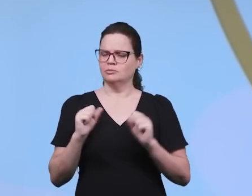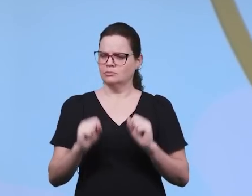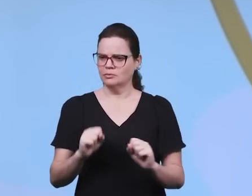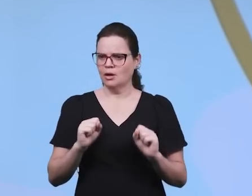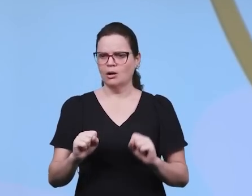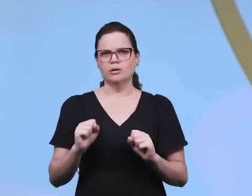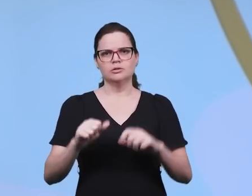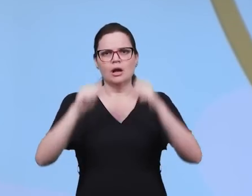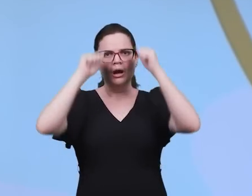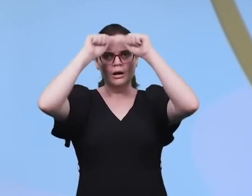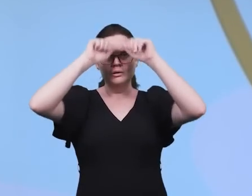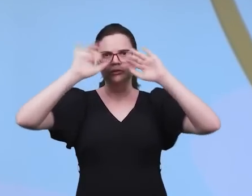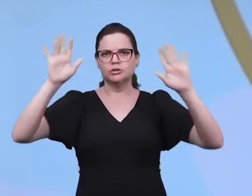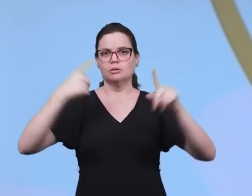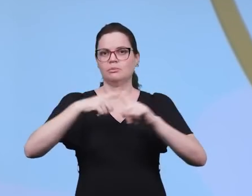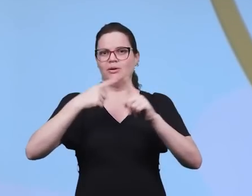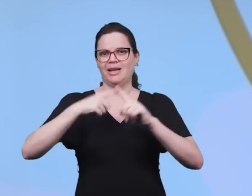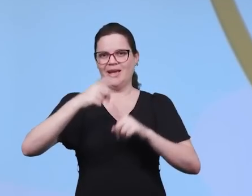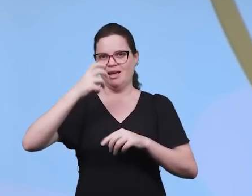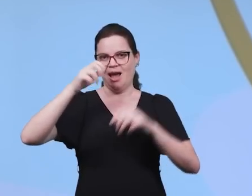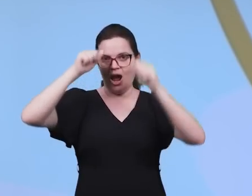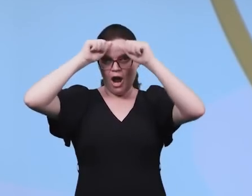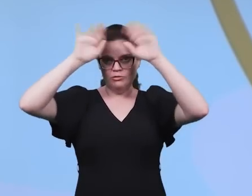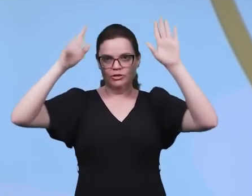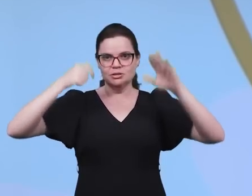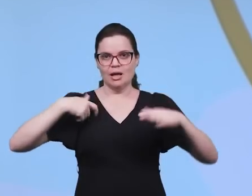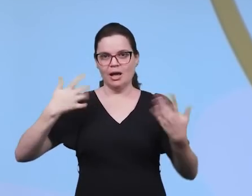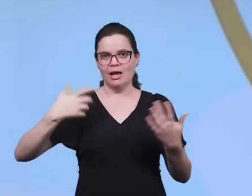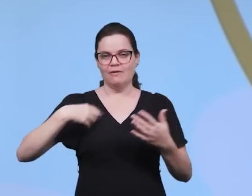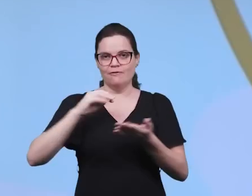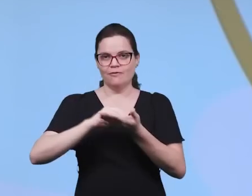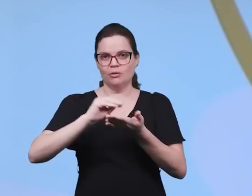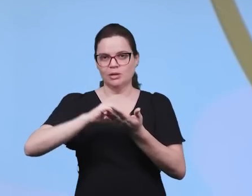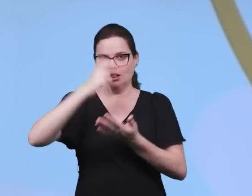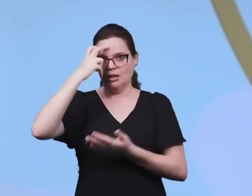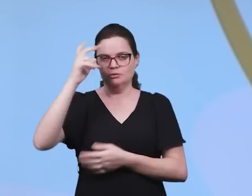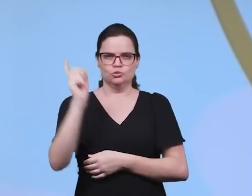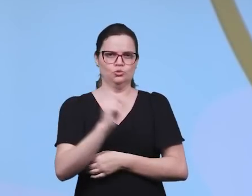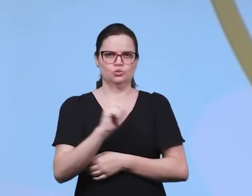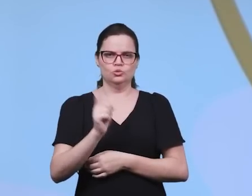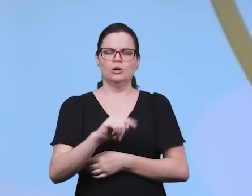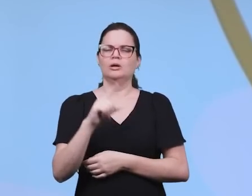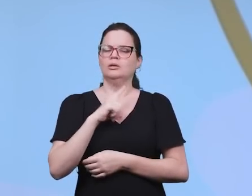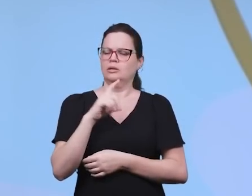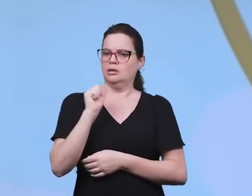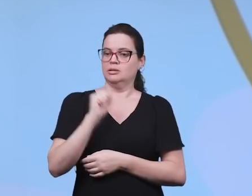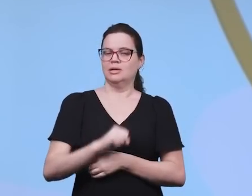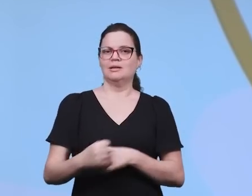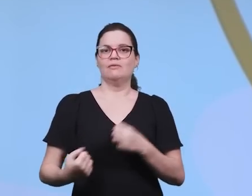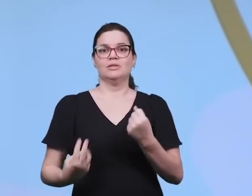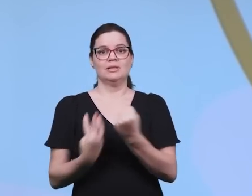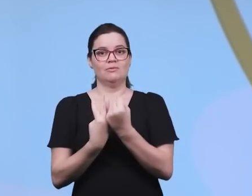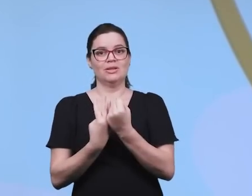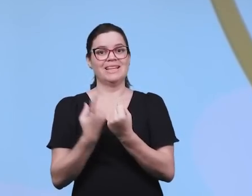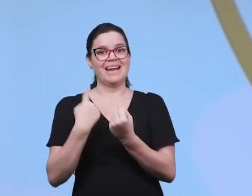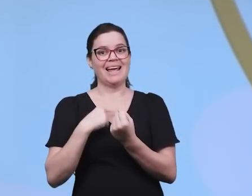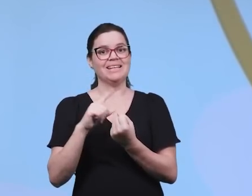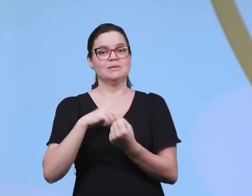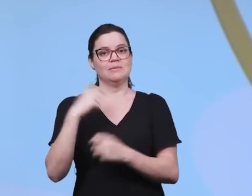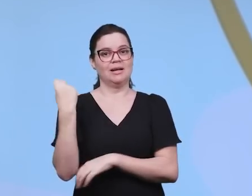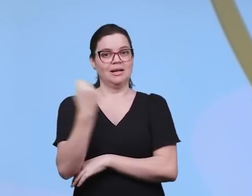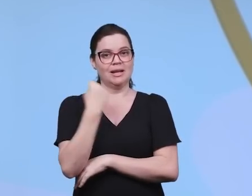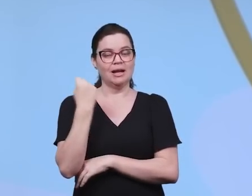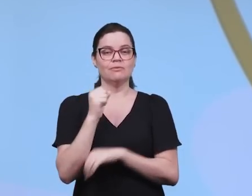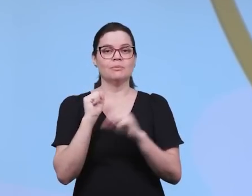diz que todo autista tem déficit intelectual. Existe uma parte, sim, né? É uma comorbidade comum em nível 3, mas não é uma